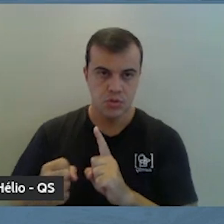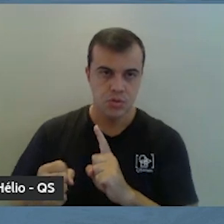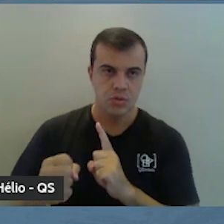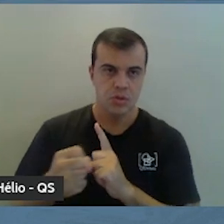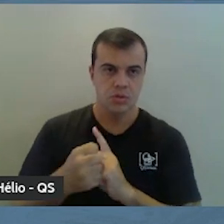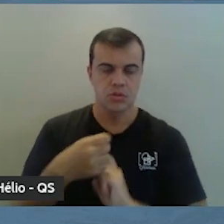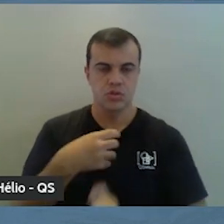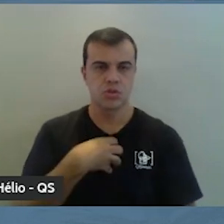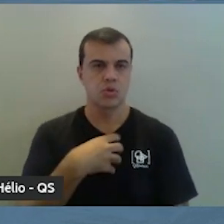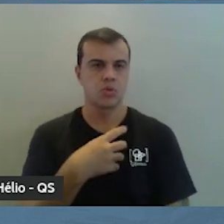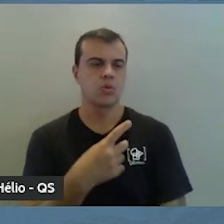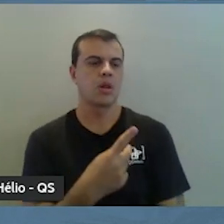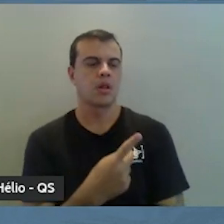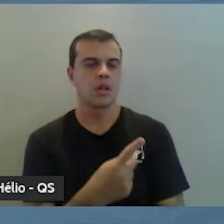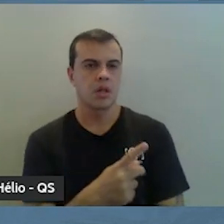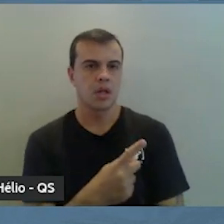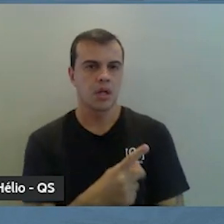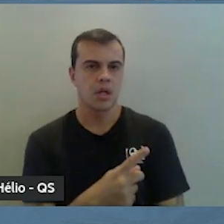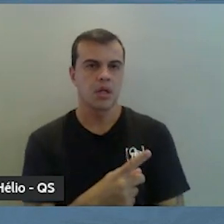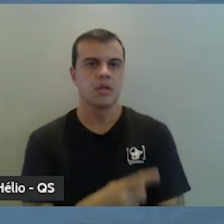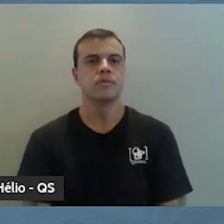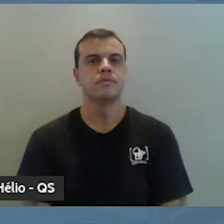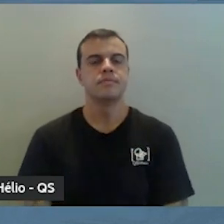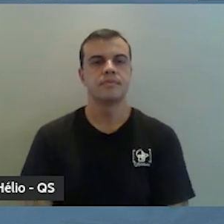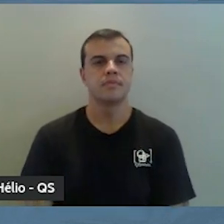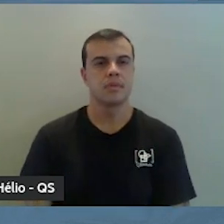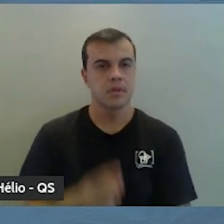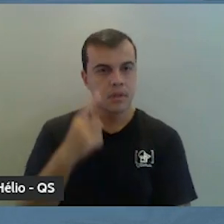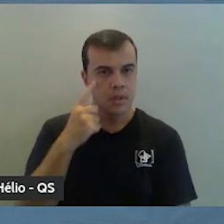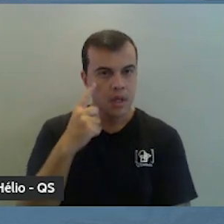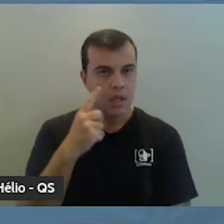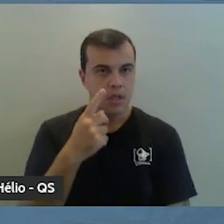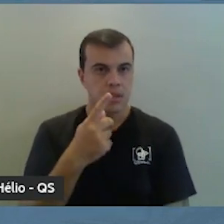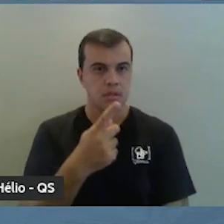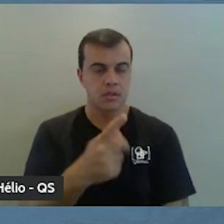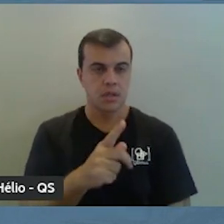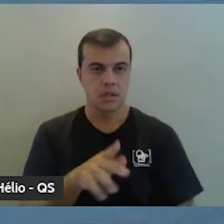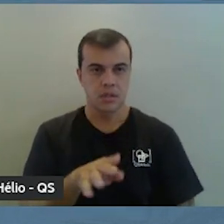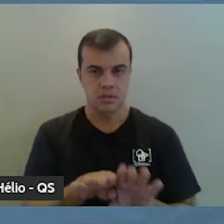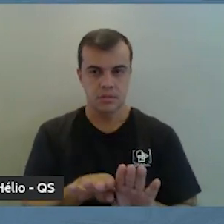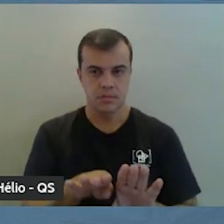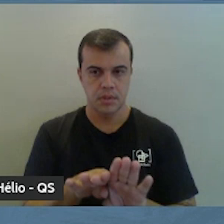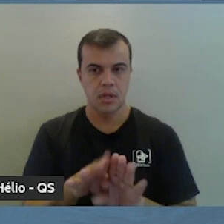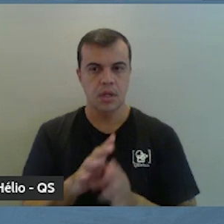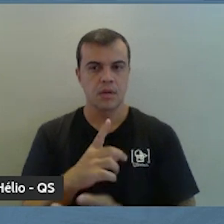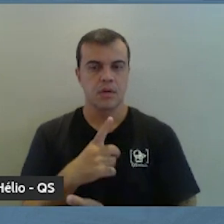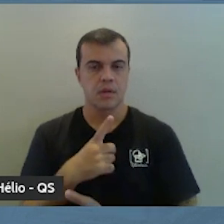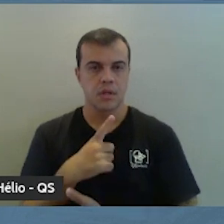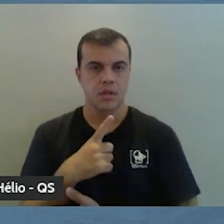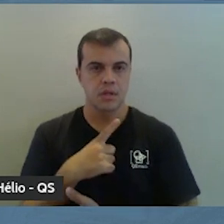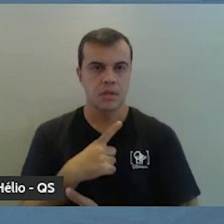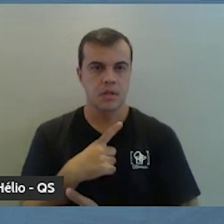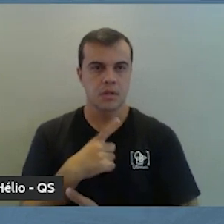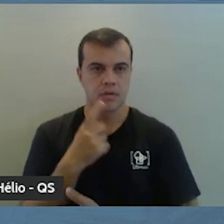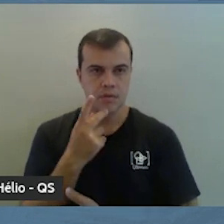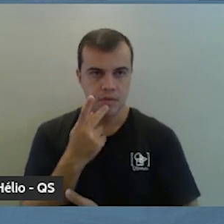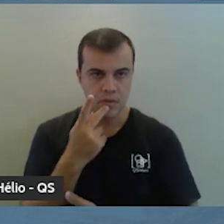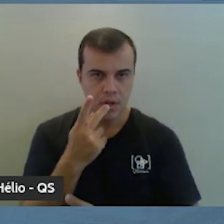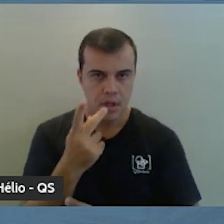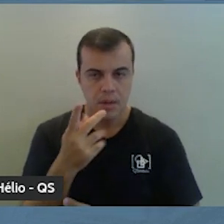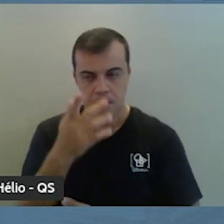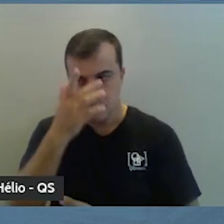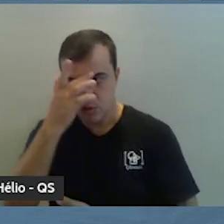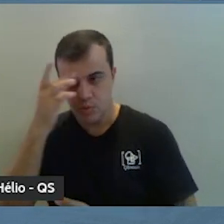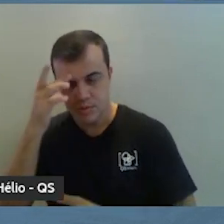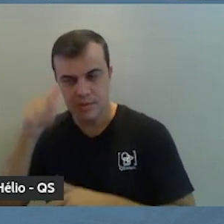estilo dela, ainda com essas ideias modernistas, mas aí ela vai retratar os